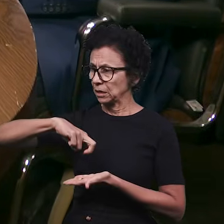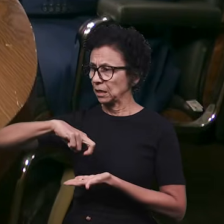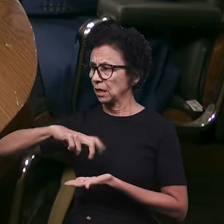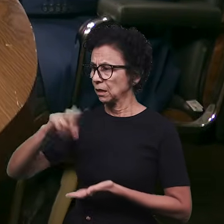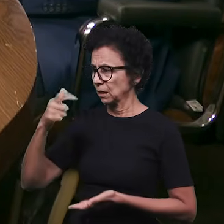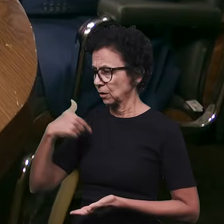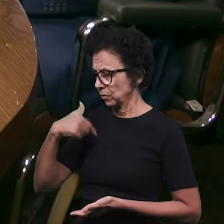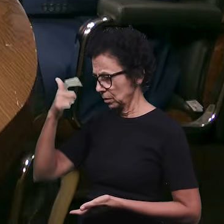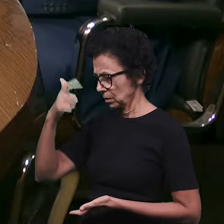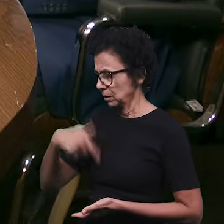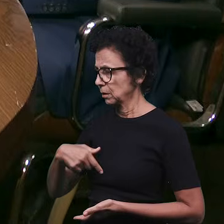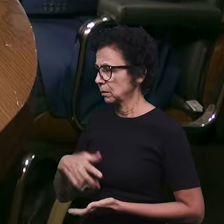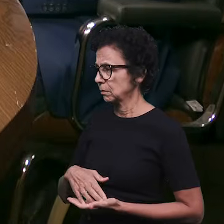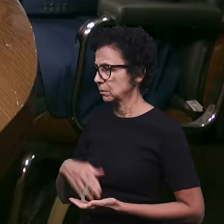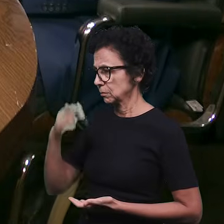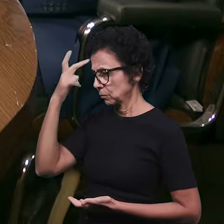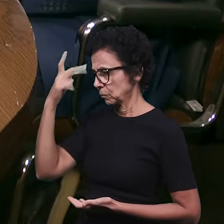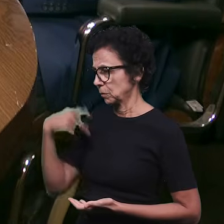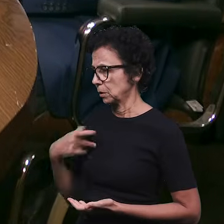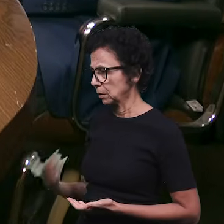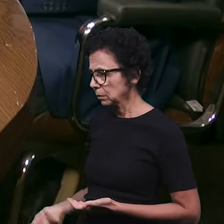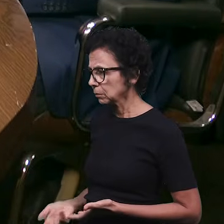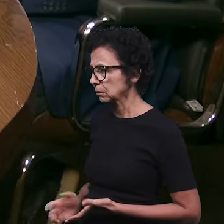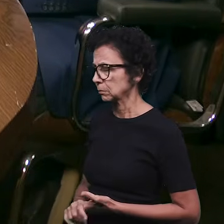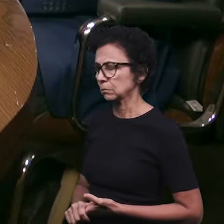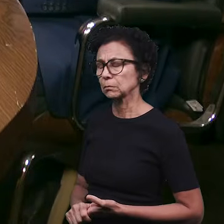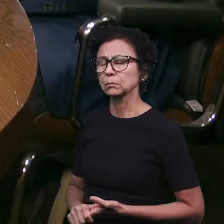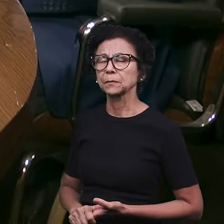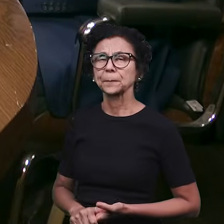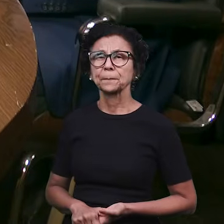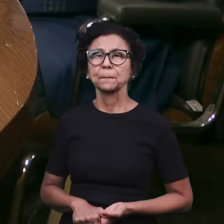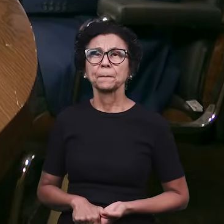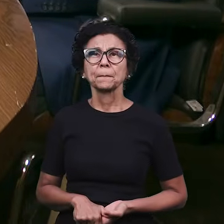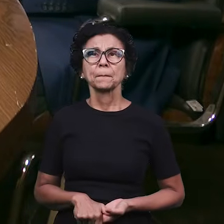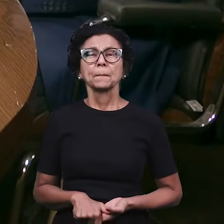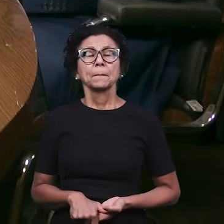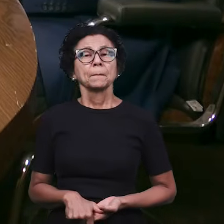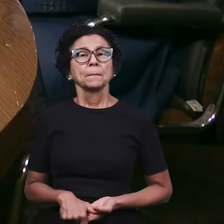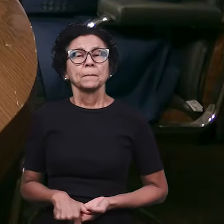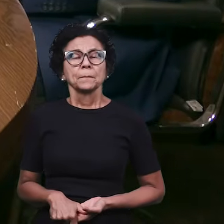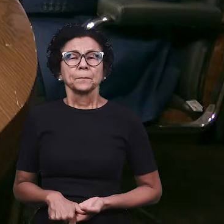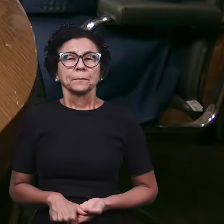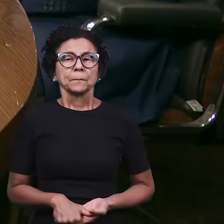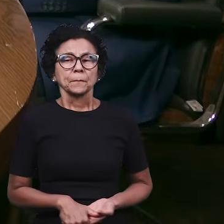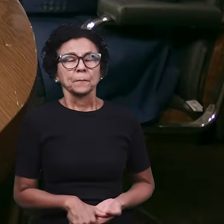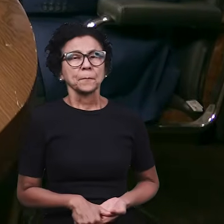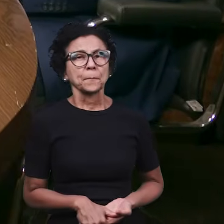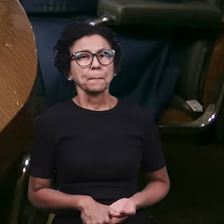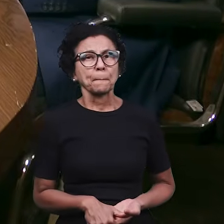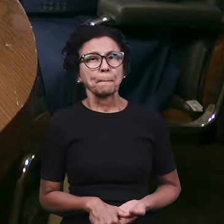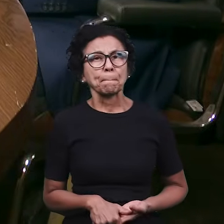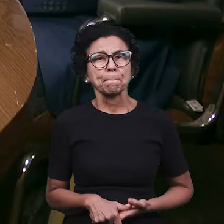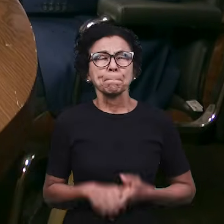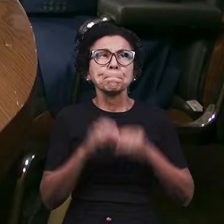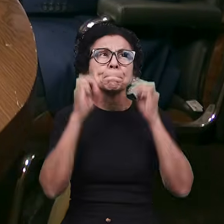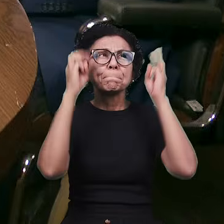E Moisés sabia disso, que a obra de Deus não dependia dele. O profeta